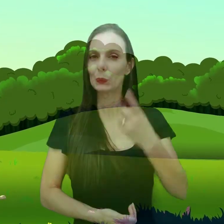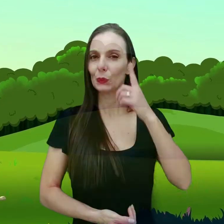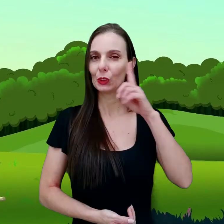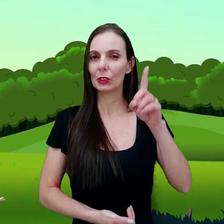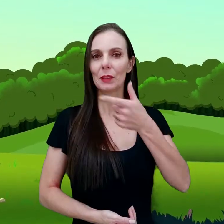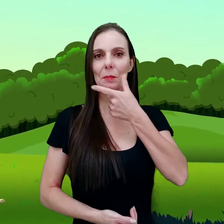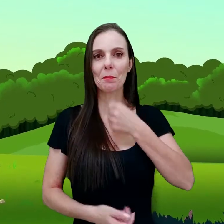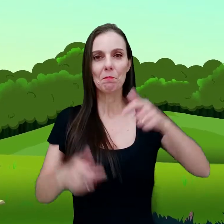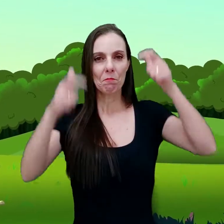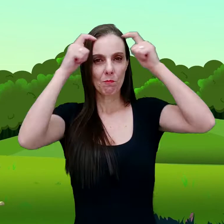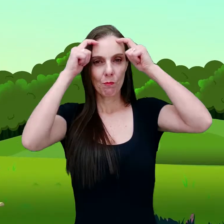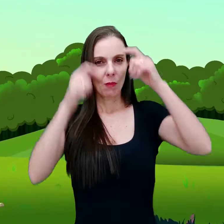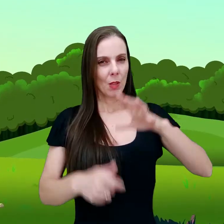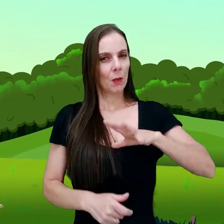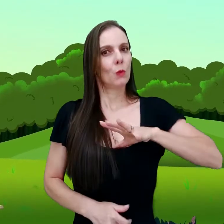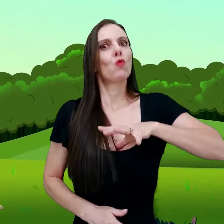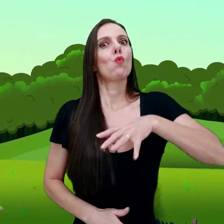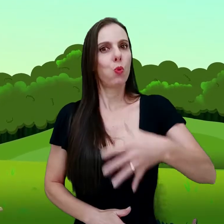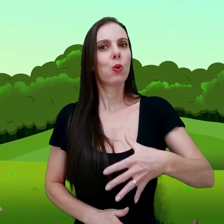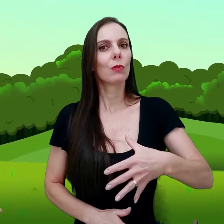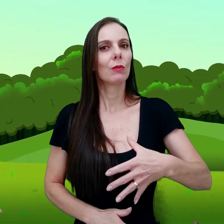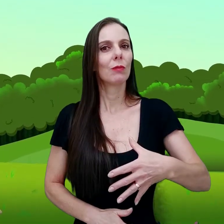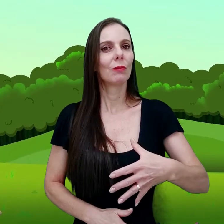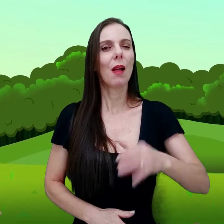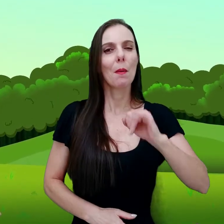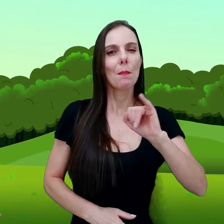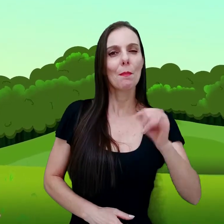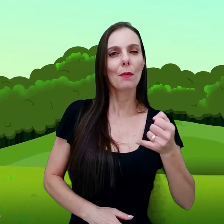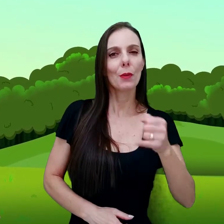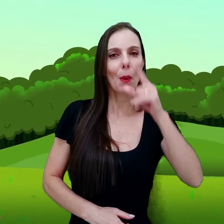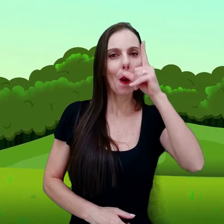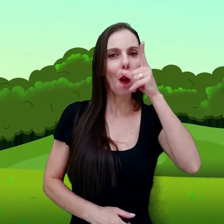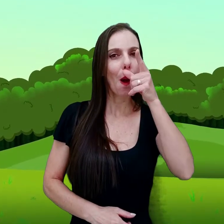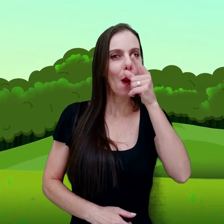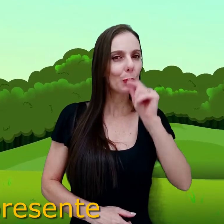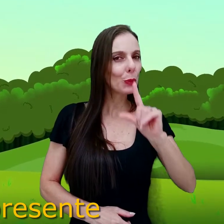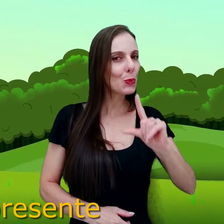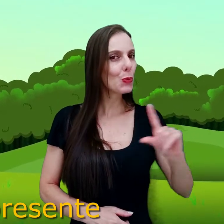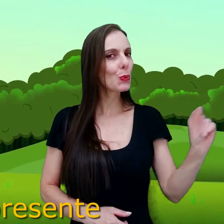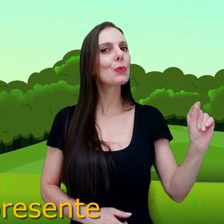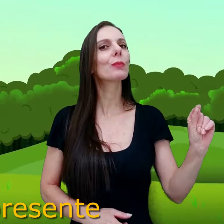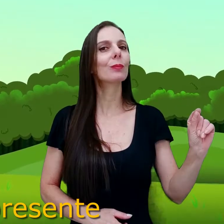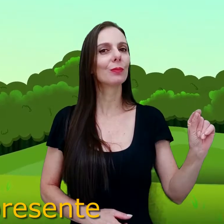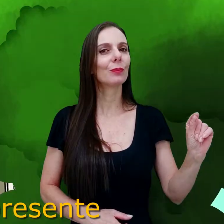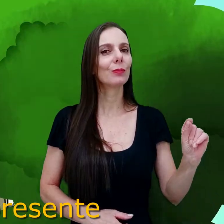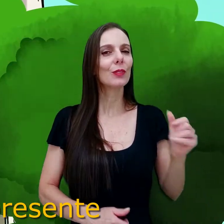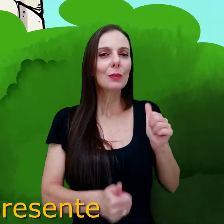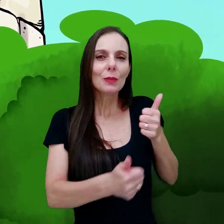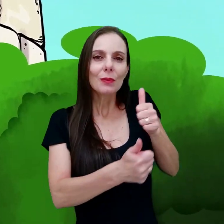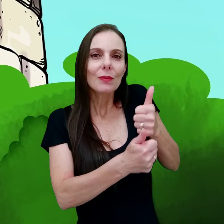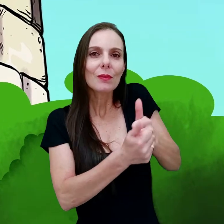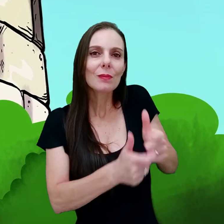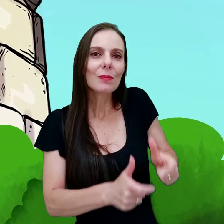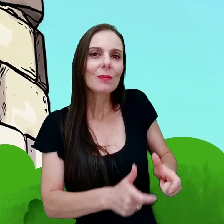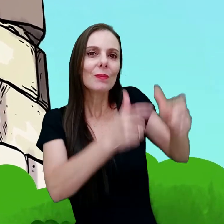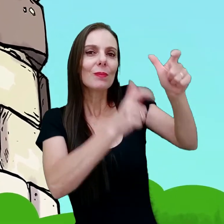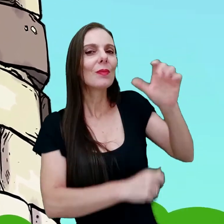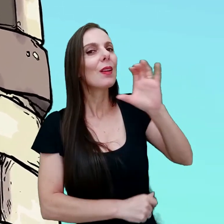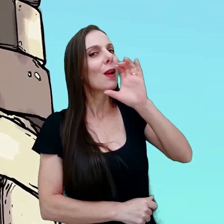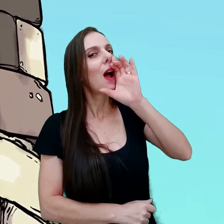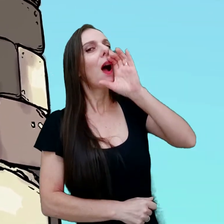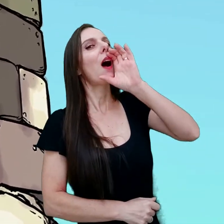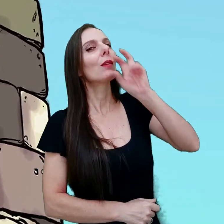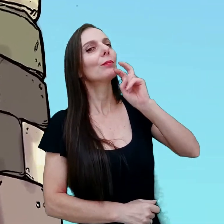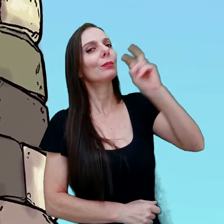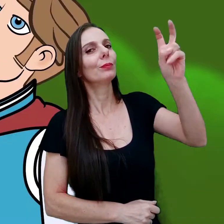Um dia, o príncipe reuniu toda a sua coragem e, aproveitando que a bruxa não estava presente, se aproximou